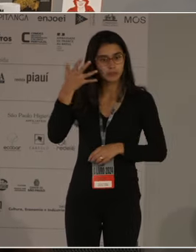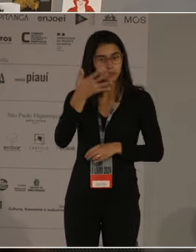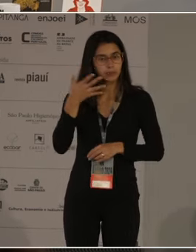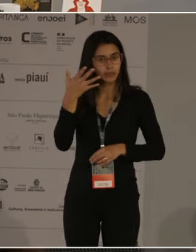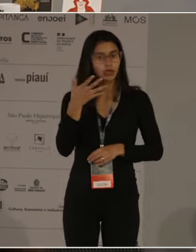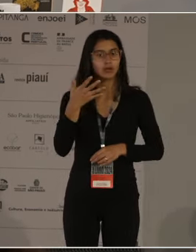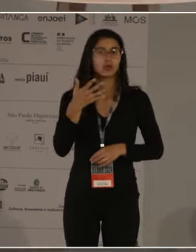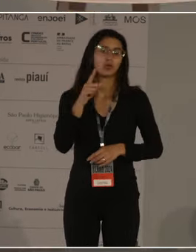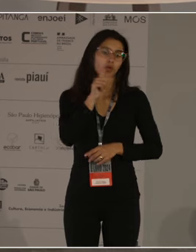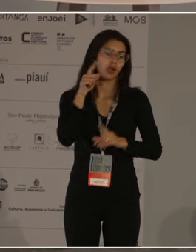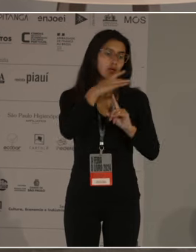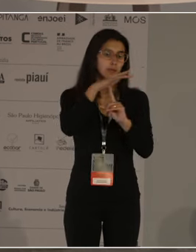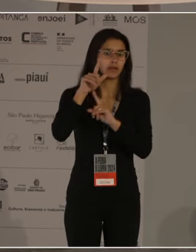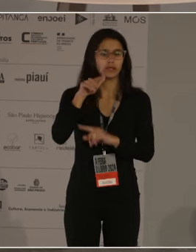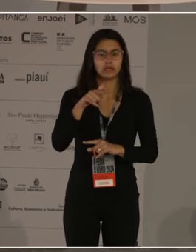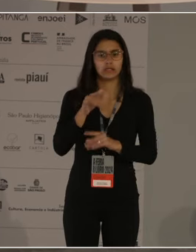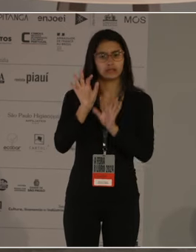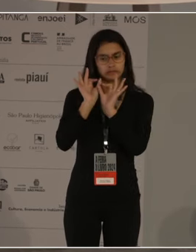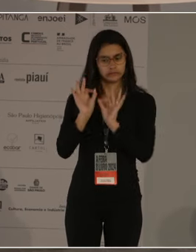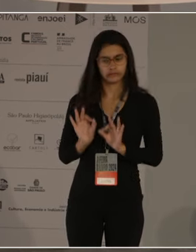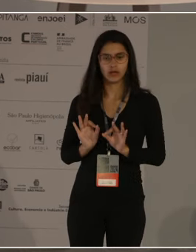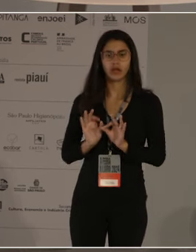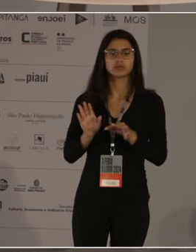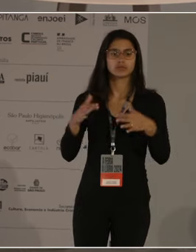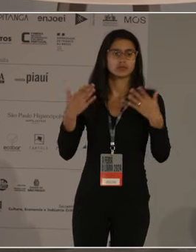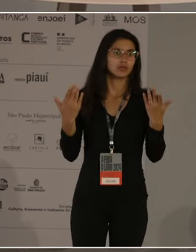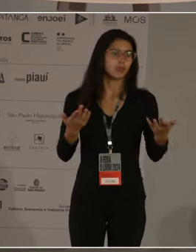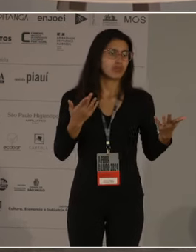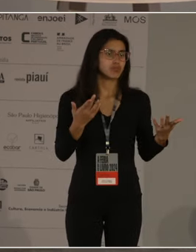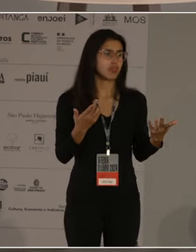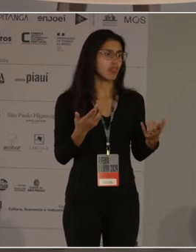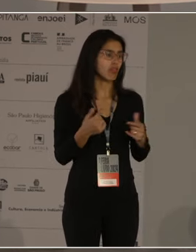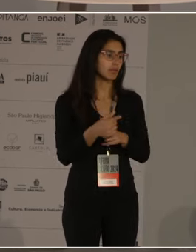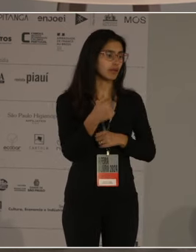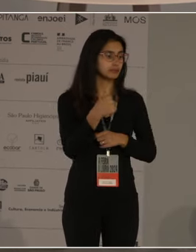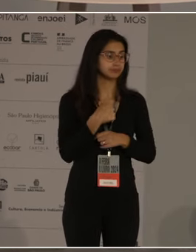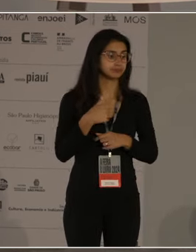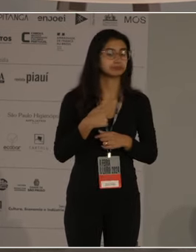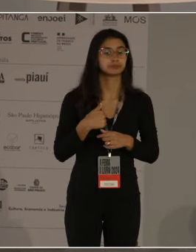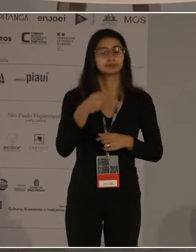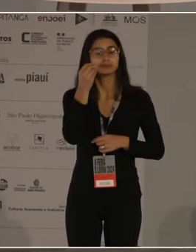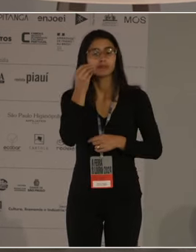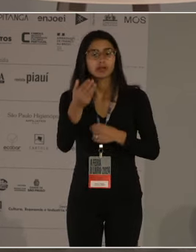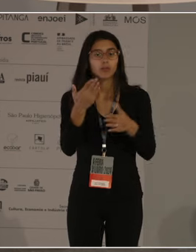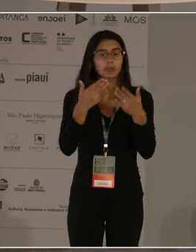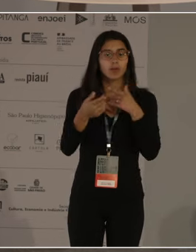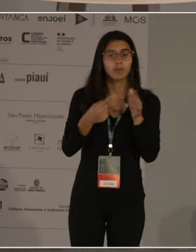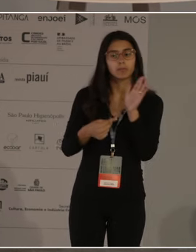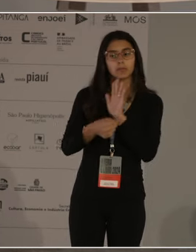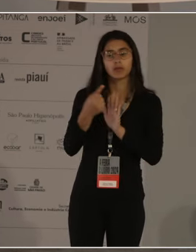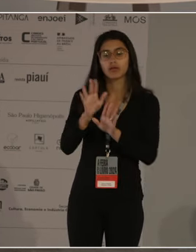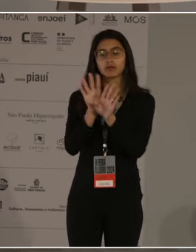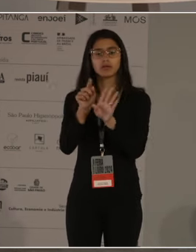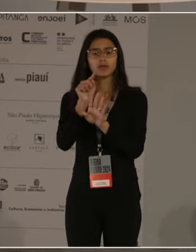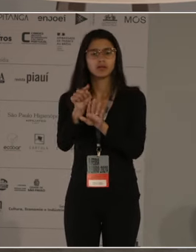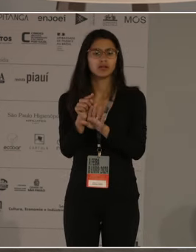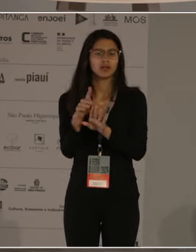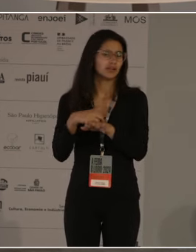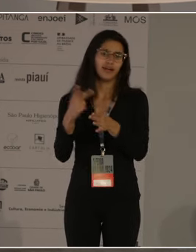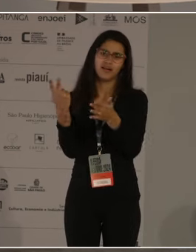o parque. E ele é muito cético, né? Então, assim, eu tateando o assunto, e o primeiro falou, não, isso aí não é